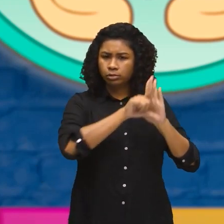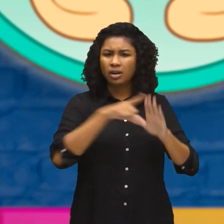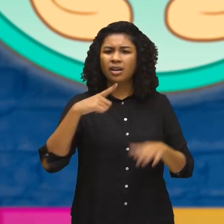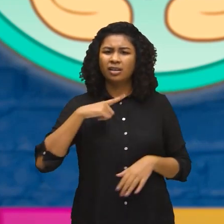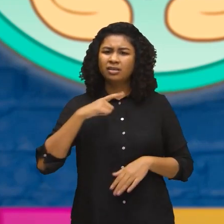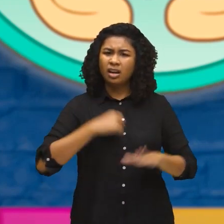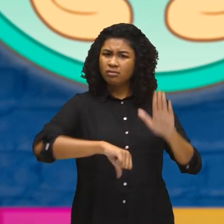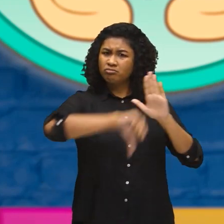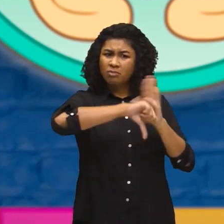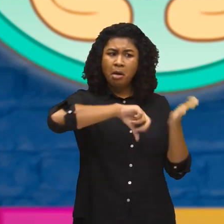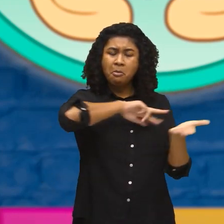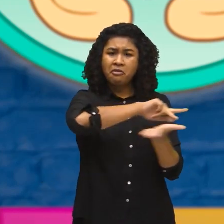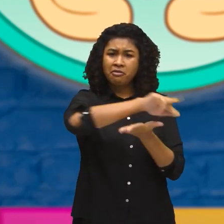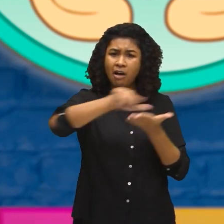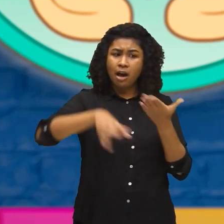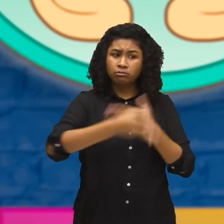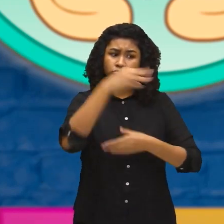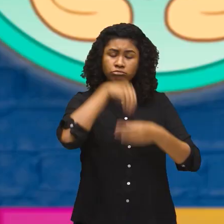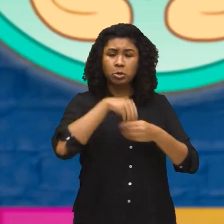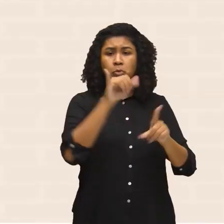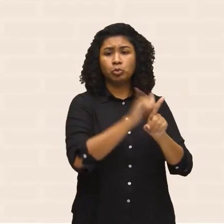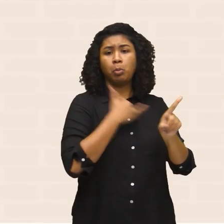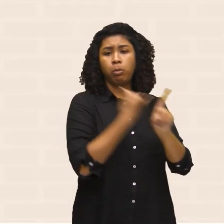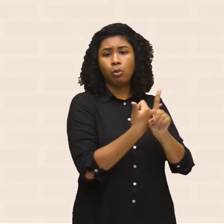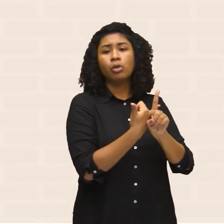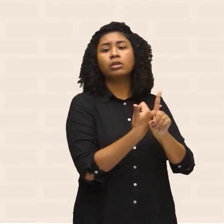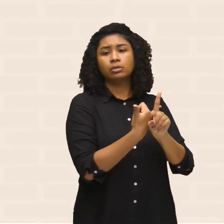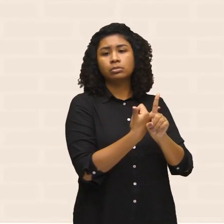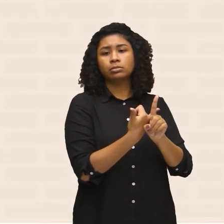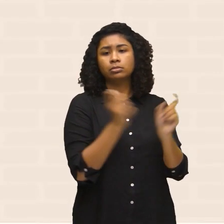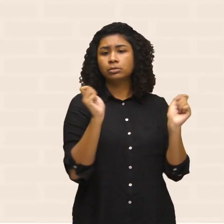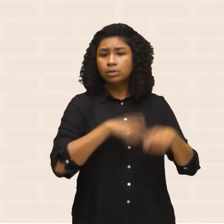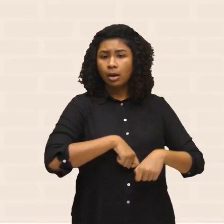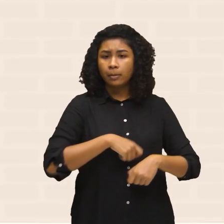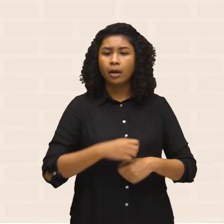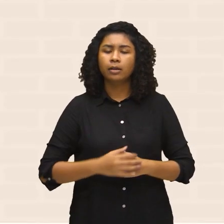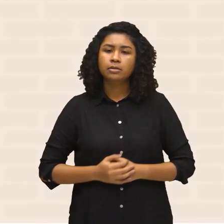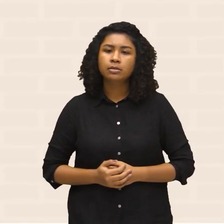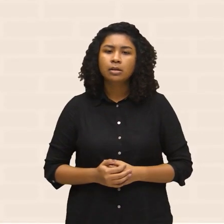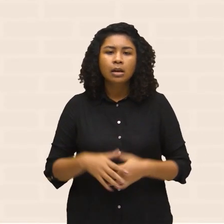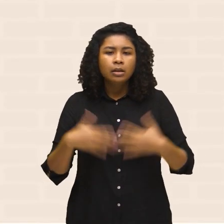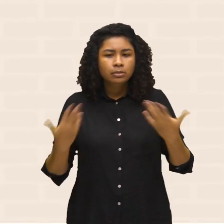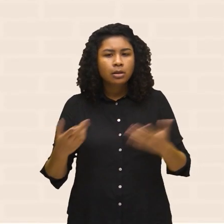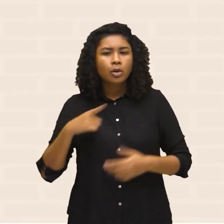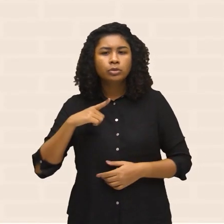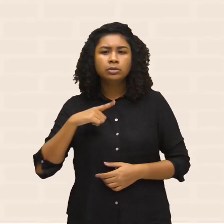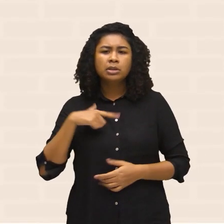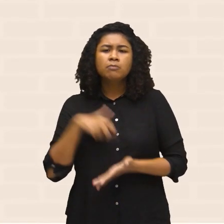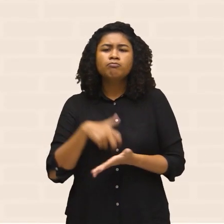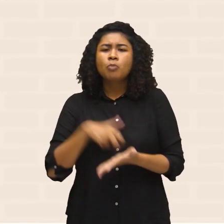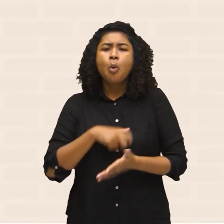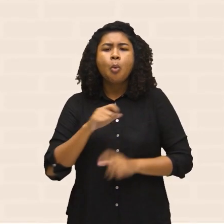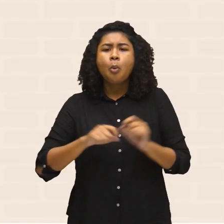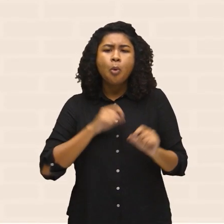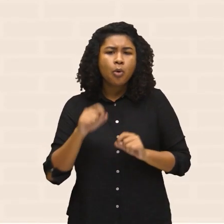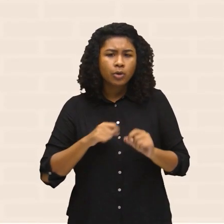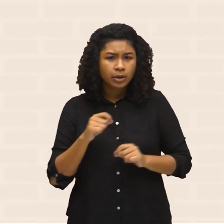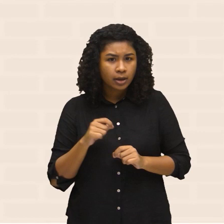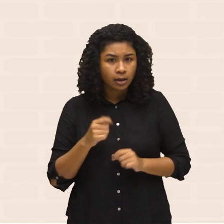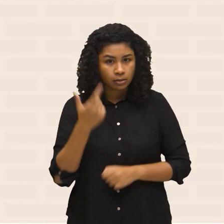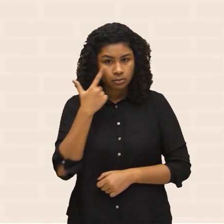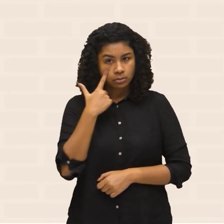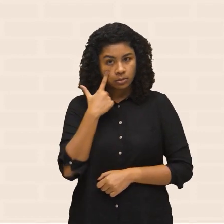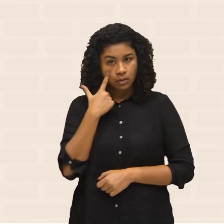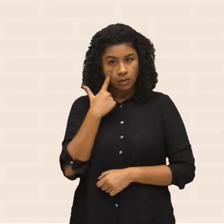né, podem ser acometidos. Então, nesse caso, a punição aplica-se para